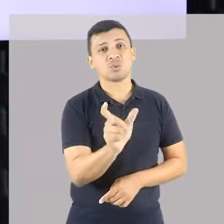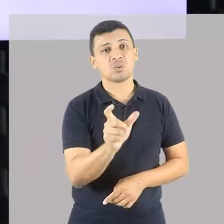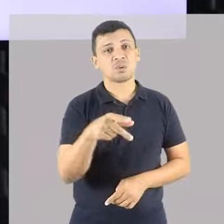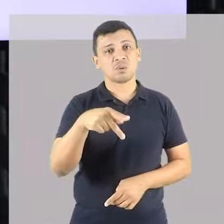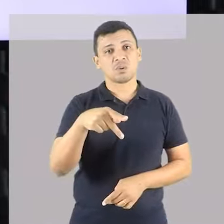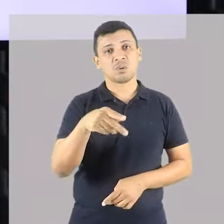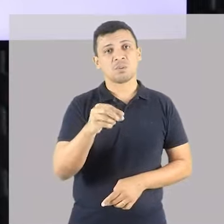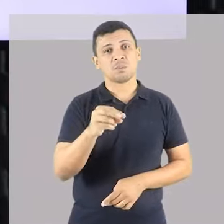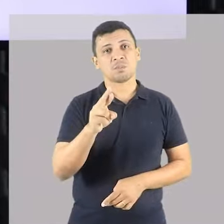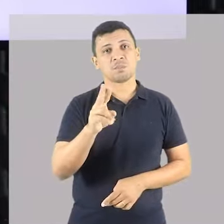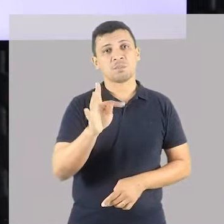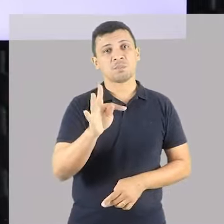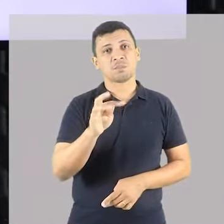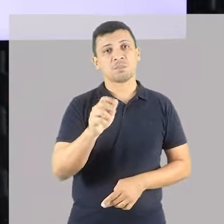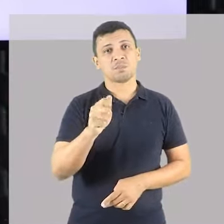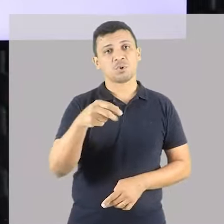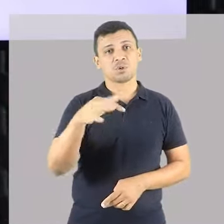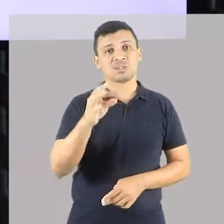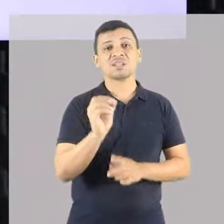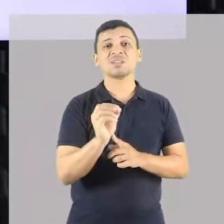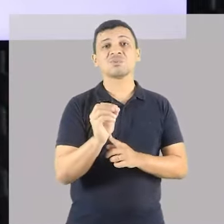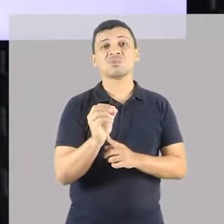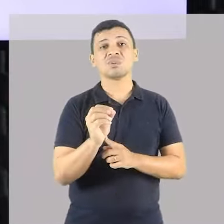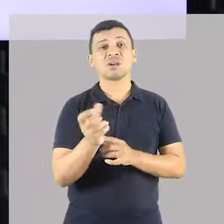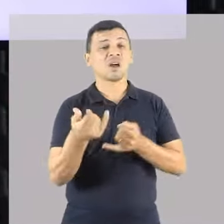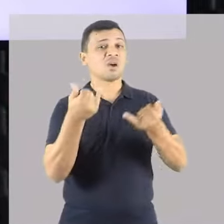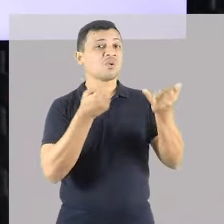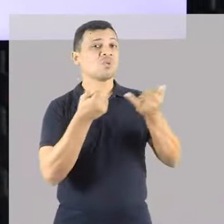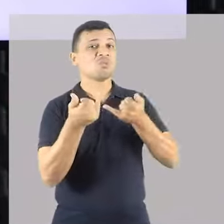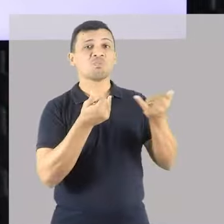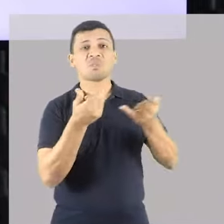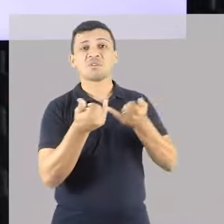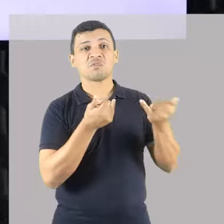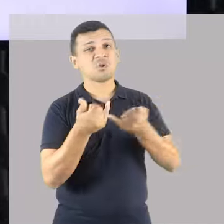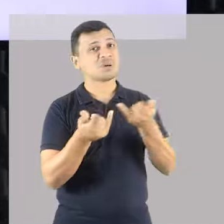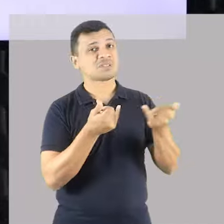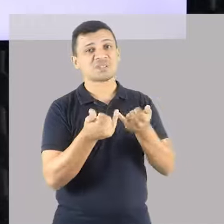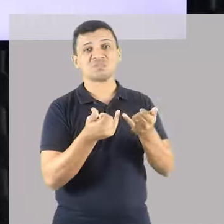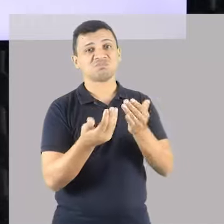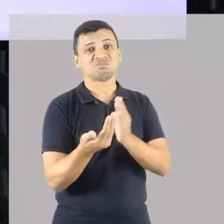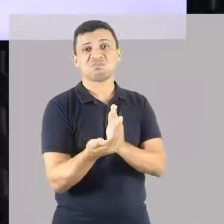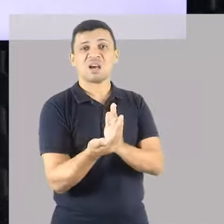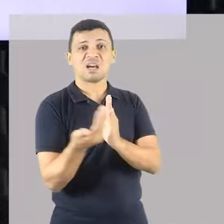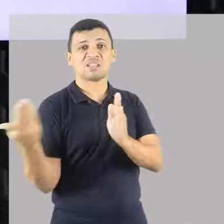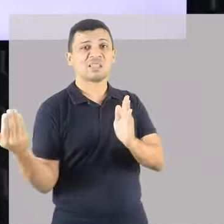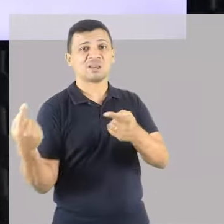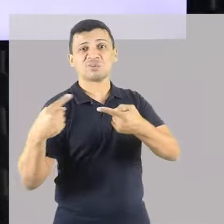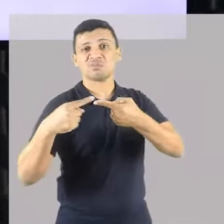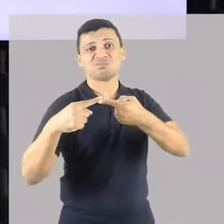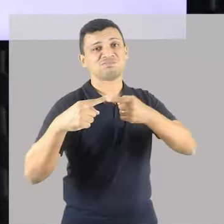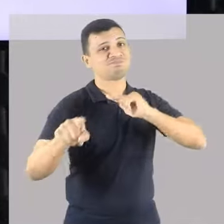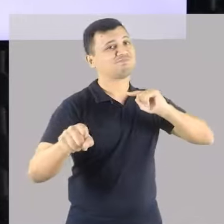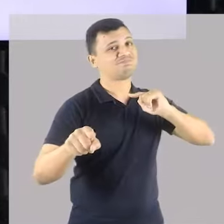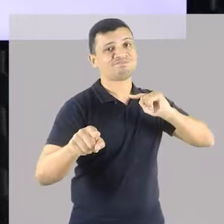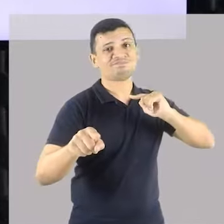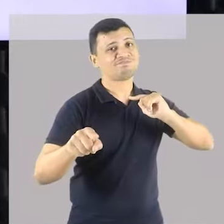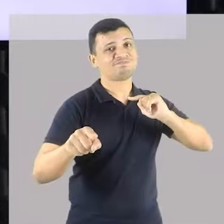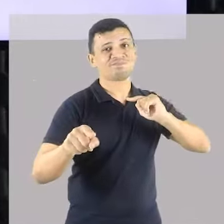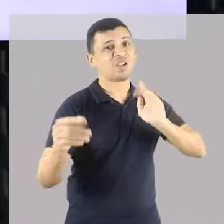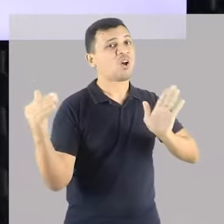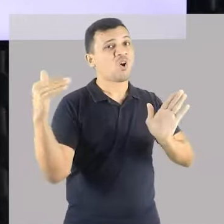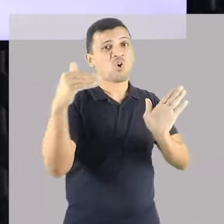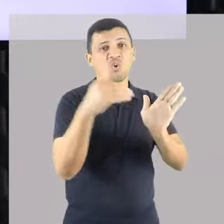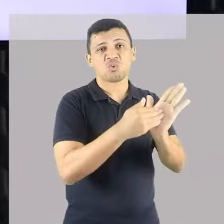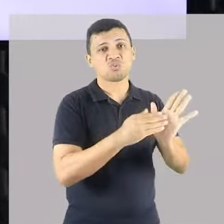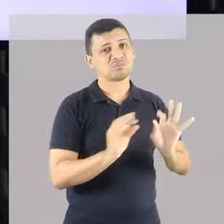conectivo conclusivo para dar uma informação que não é decorrente da informação anterior que não é conclusiva